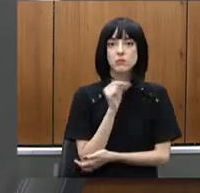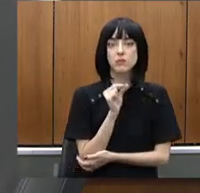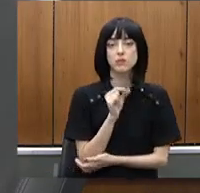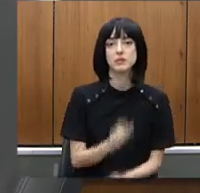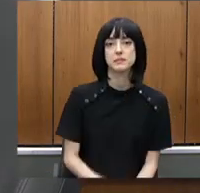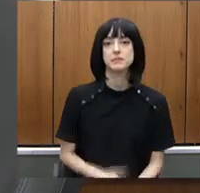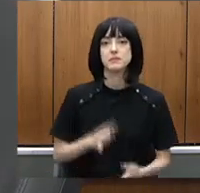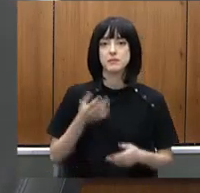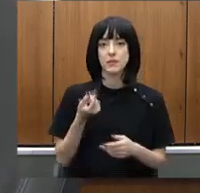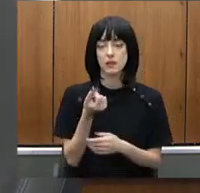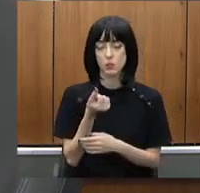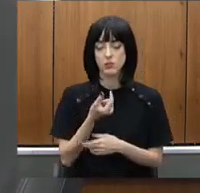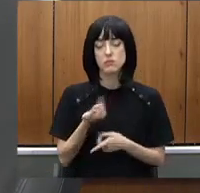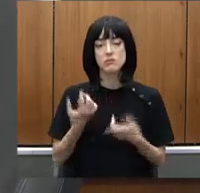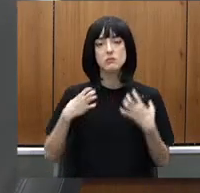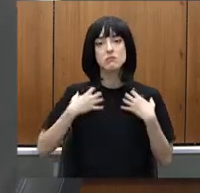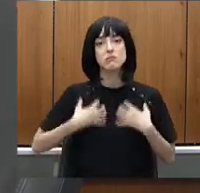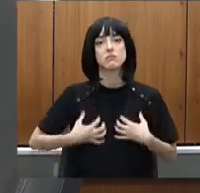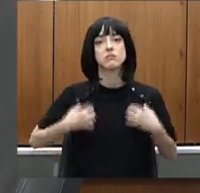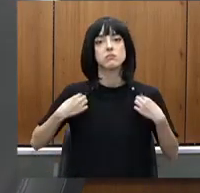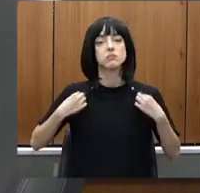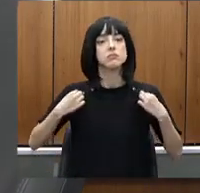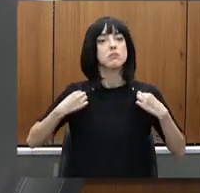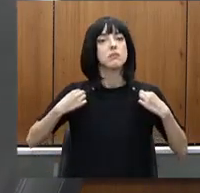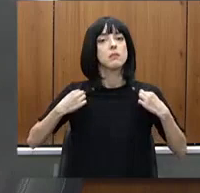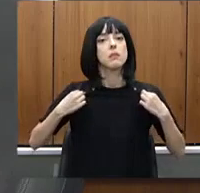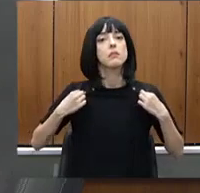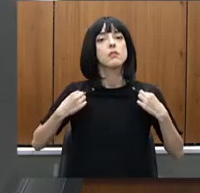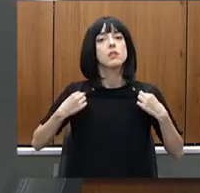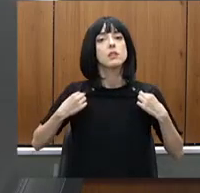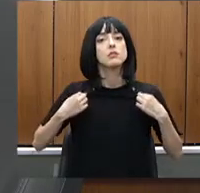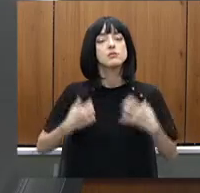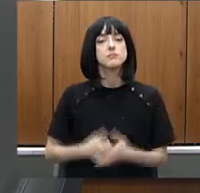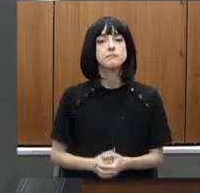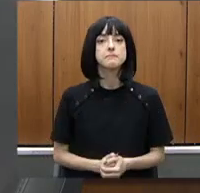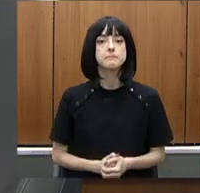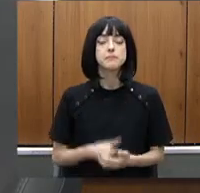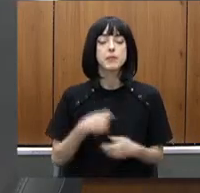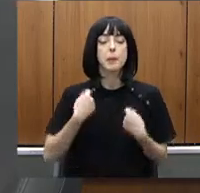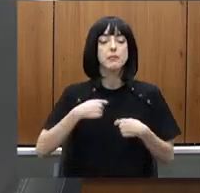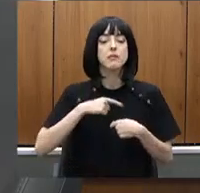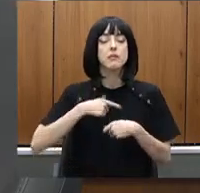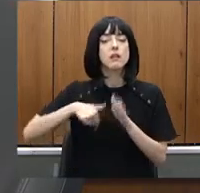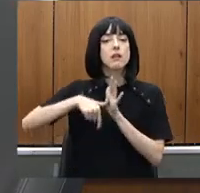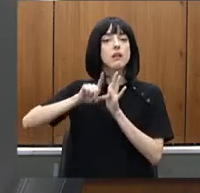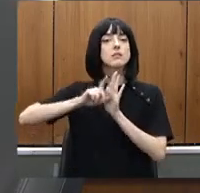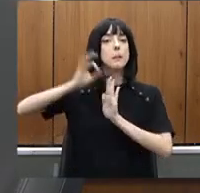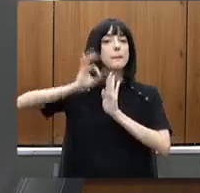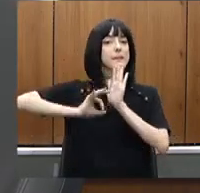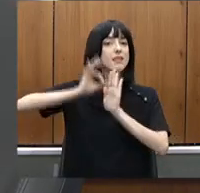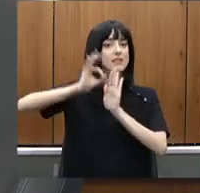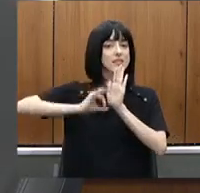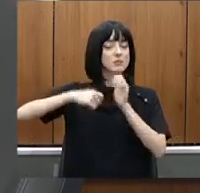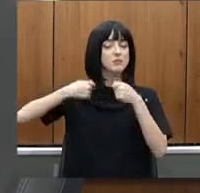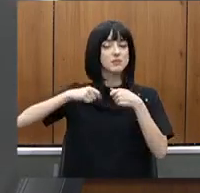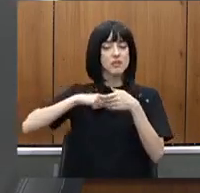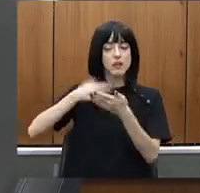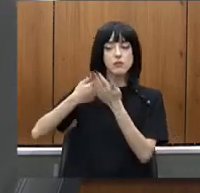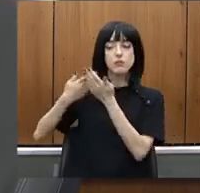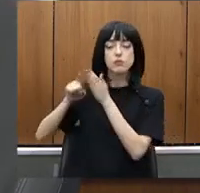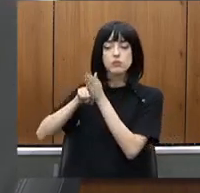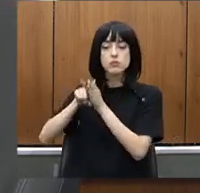hoje eu tenho que fazer uma uma planejamento senão os meus clientes vence tudo de uma vez Então a gente tem um estudo que é é